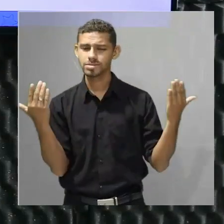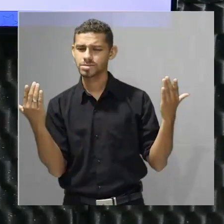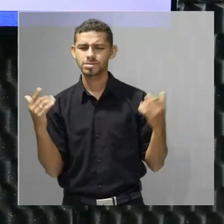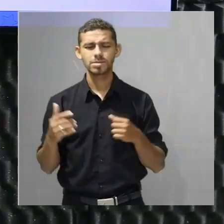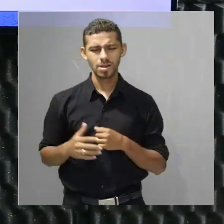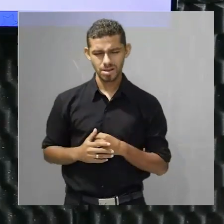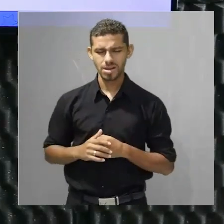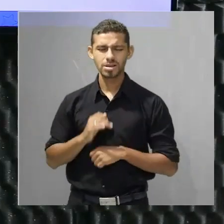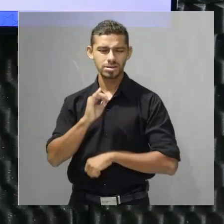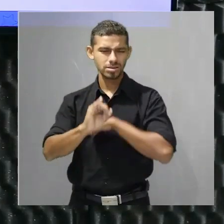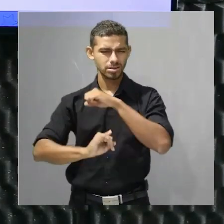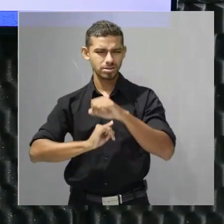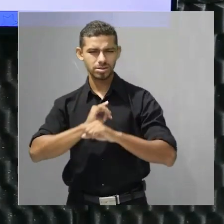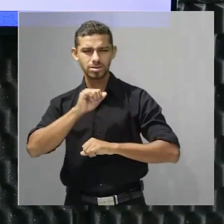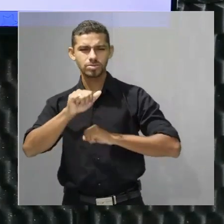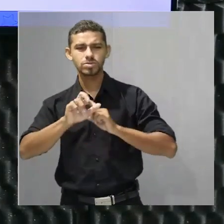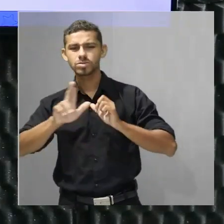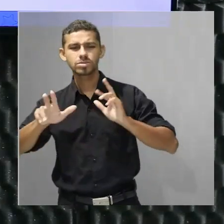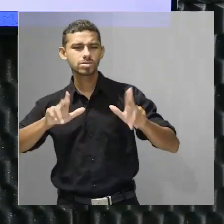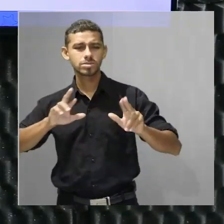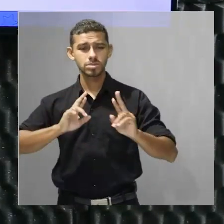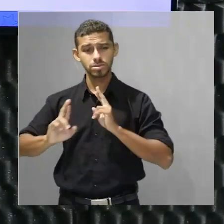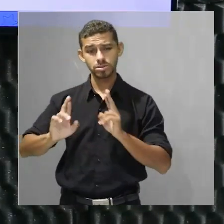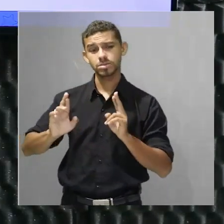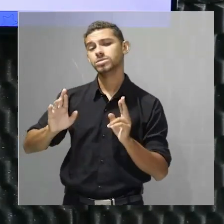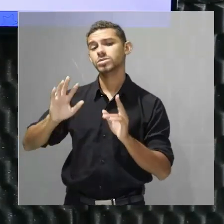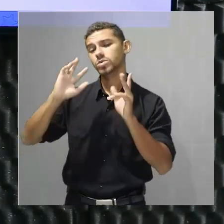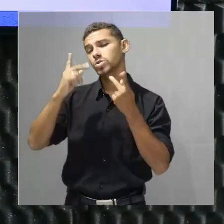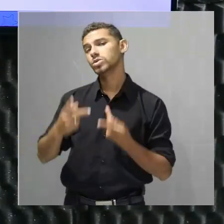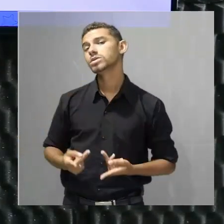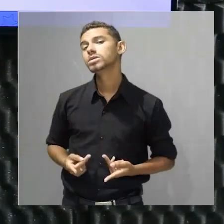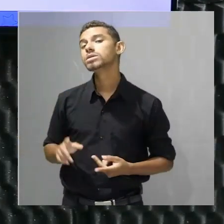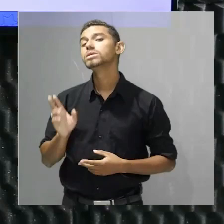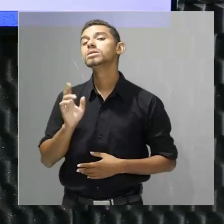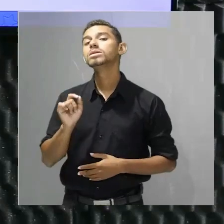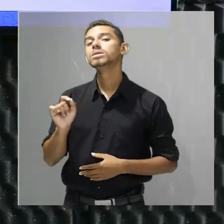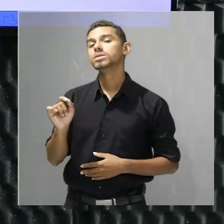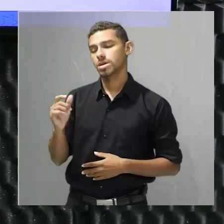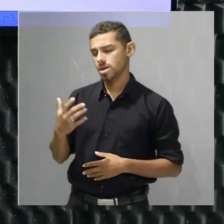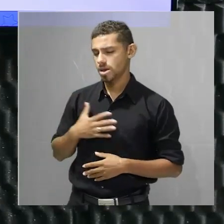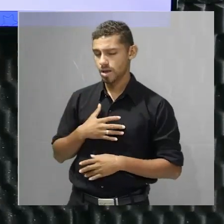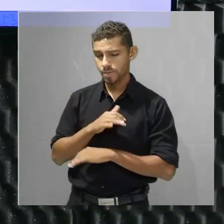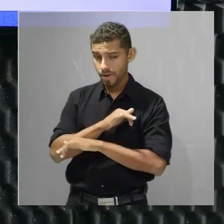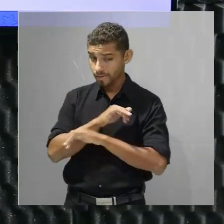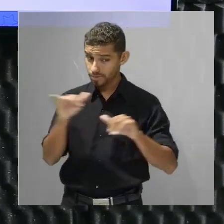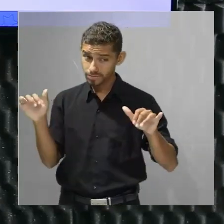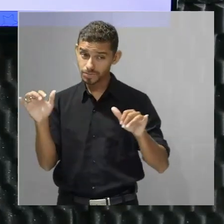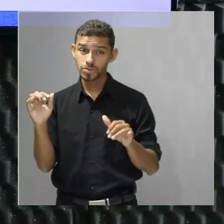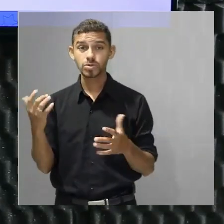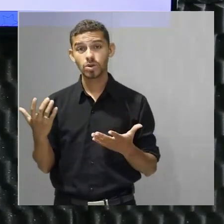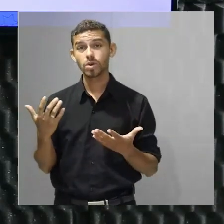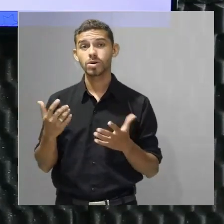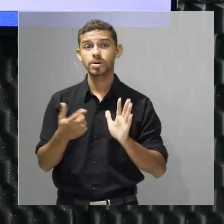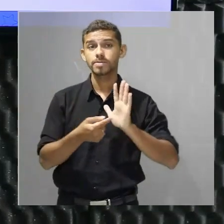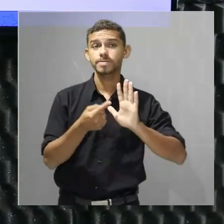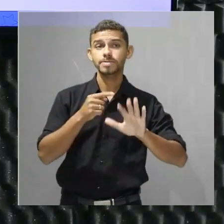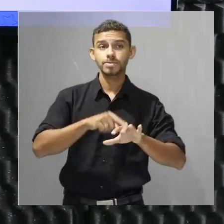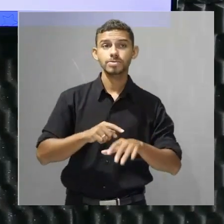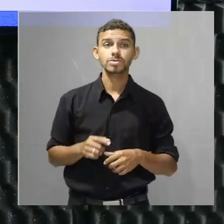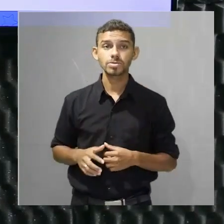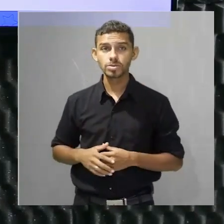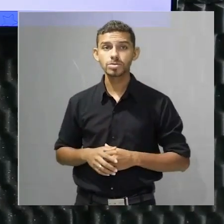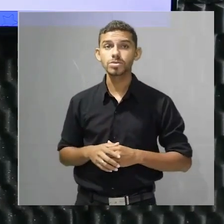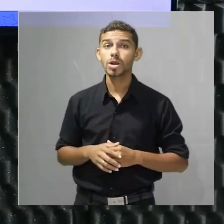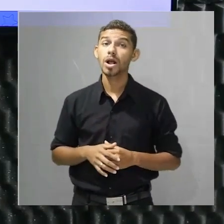está mudando as relações humanas Isso é uma informação ou foi utilizado no sentido figurado quando ele diz